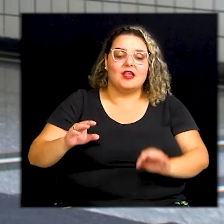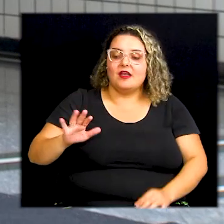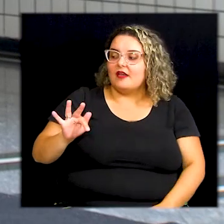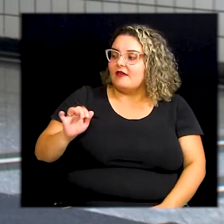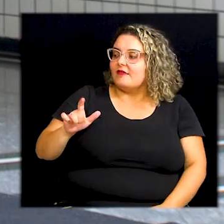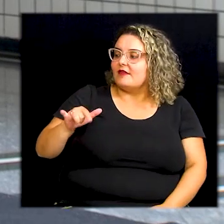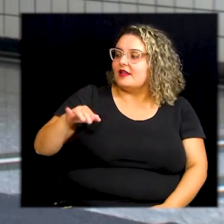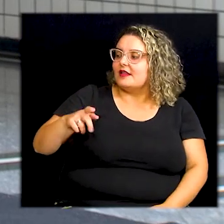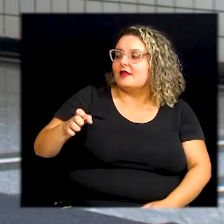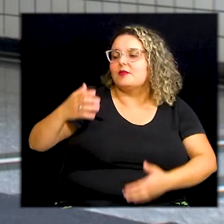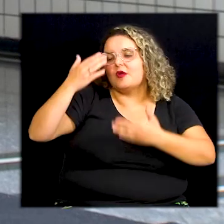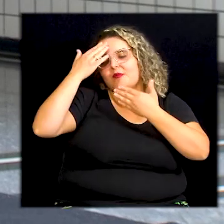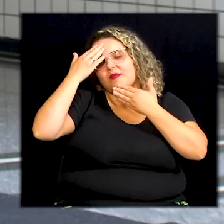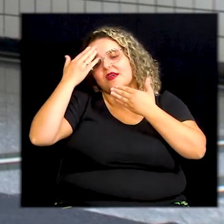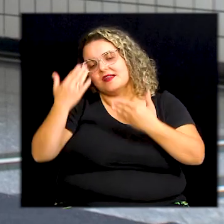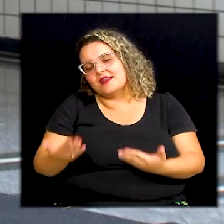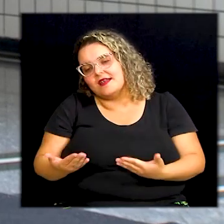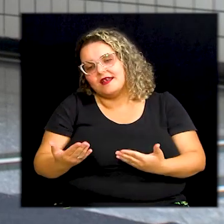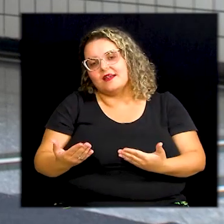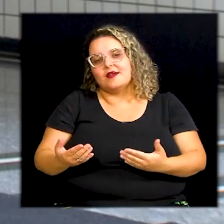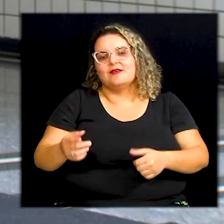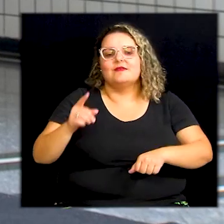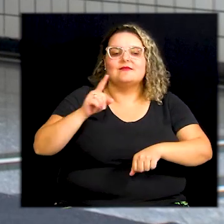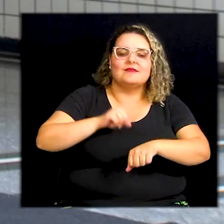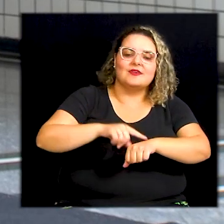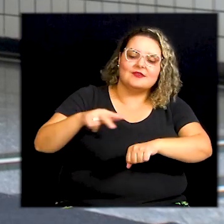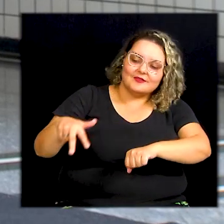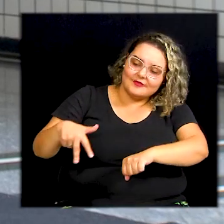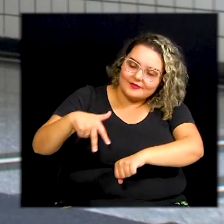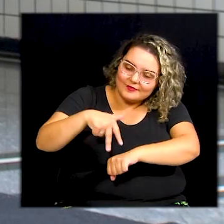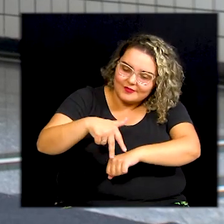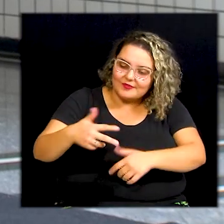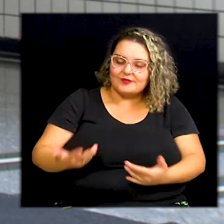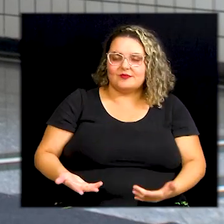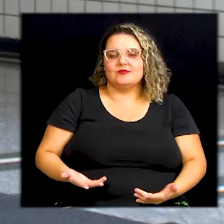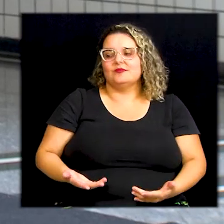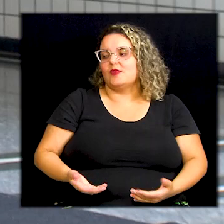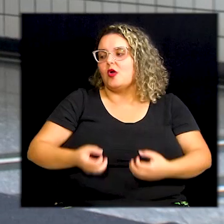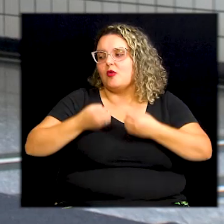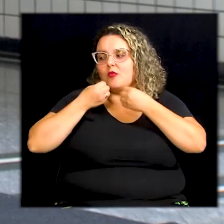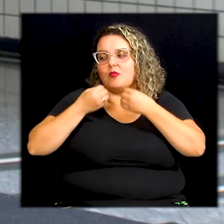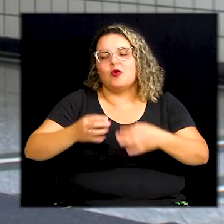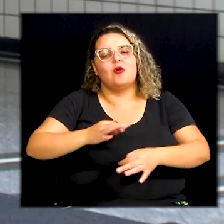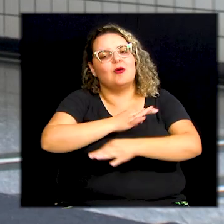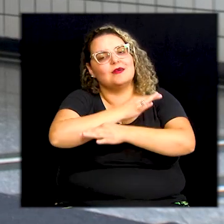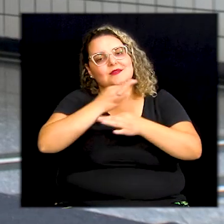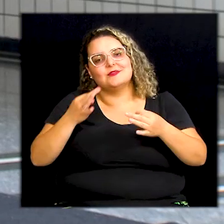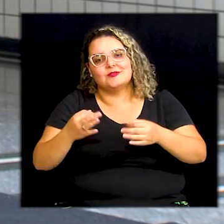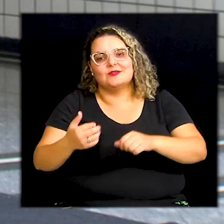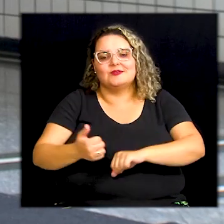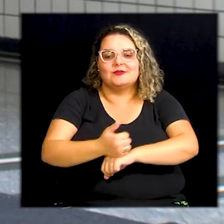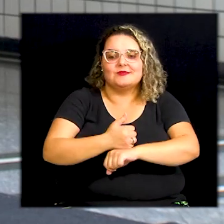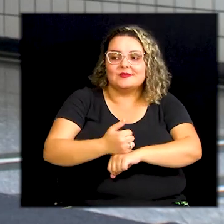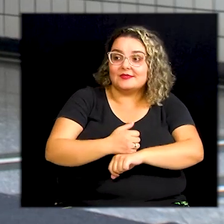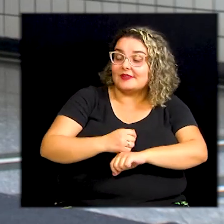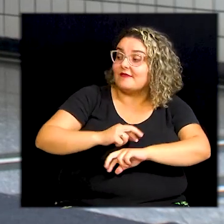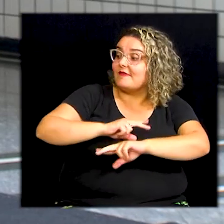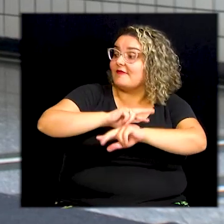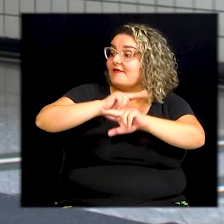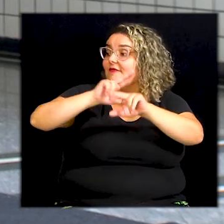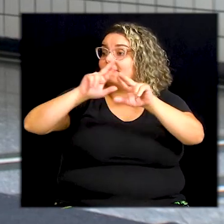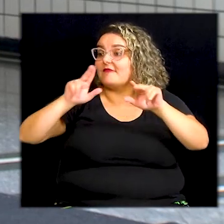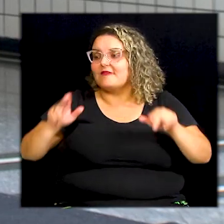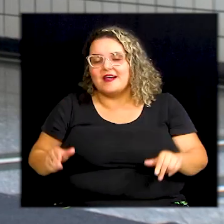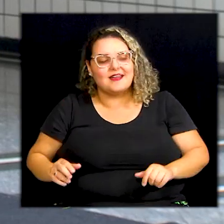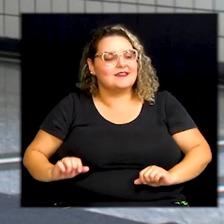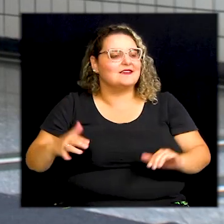Amaral, muitíssimo obrigado novamente pela disponibilidade do seu tempo. Boa sorte na sua carreira, que você dê muitas alegrias